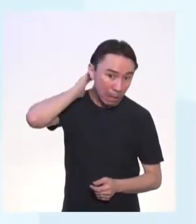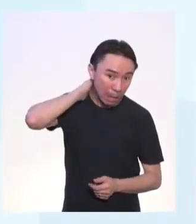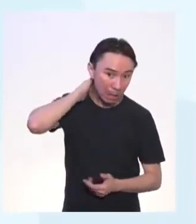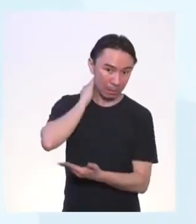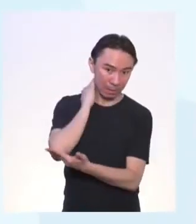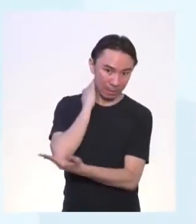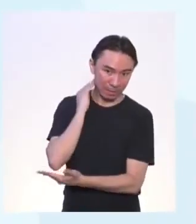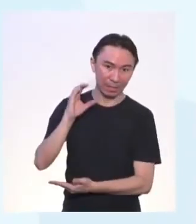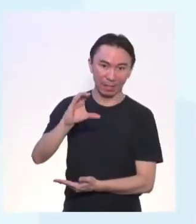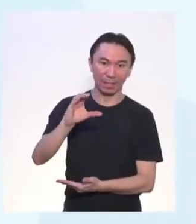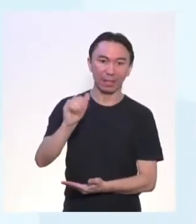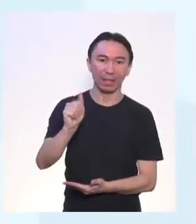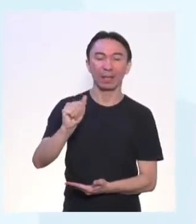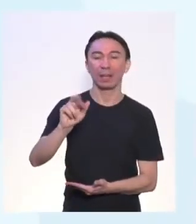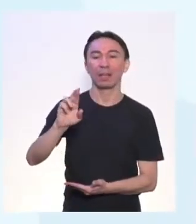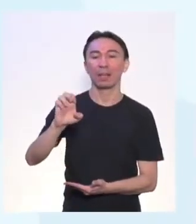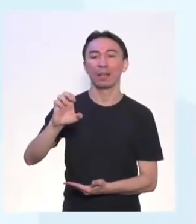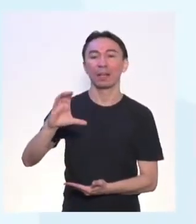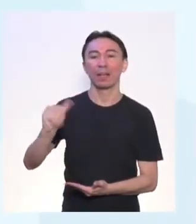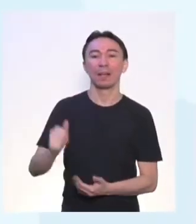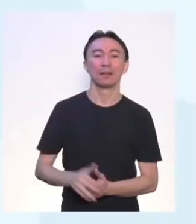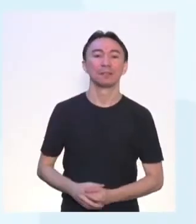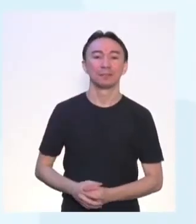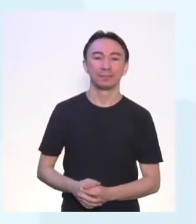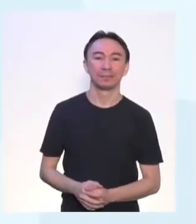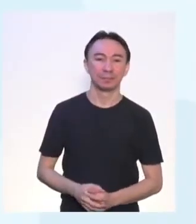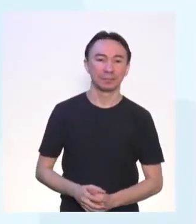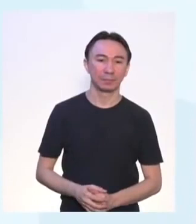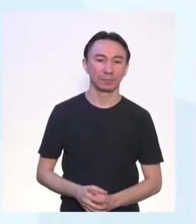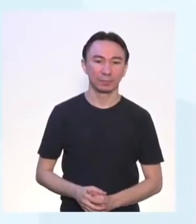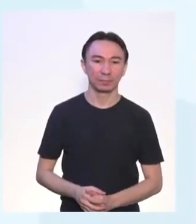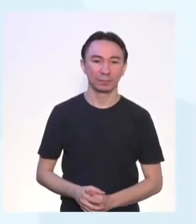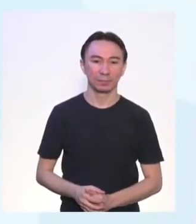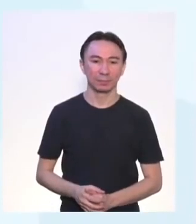do Pará, careca.